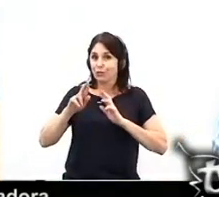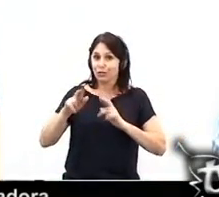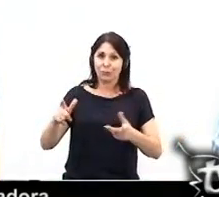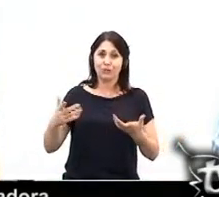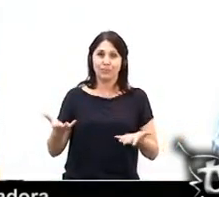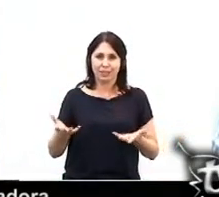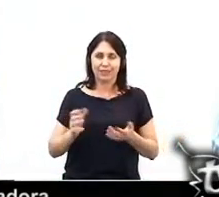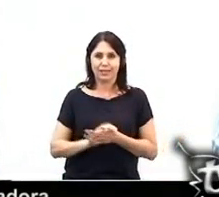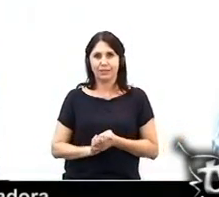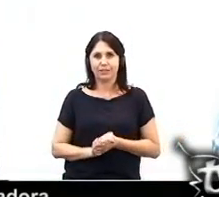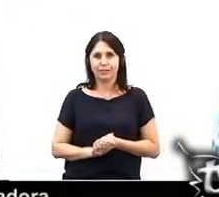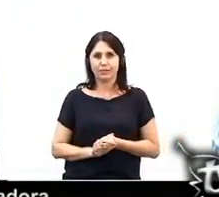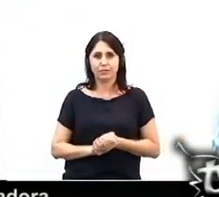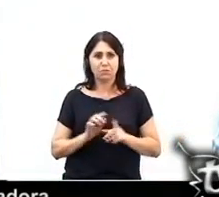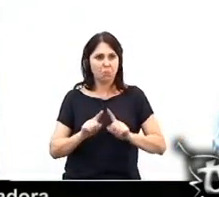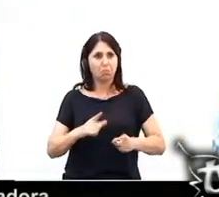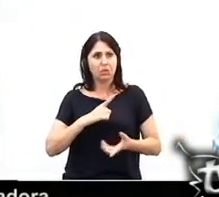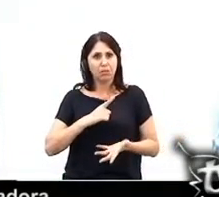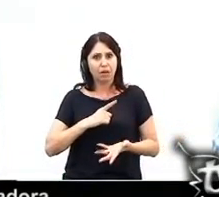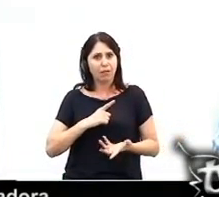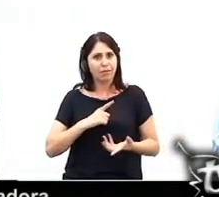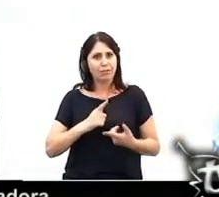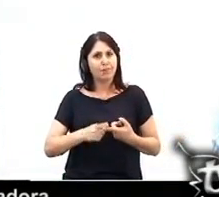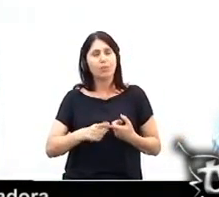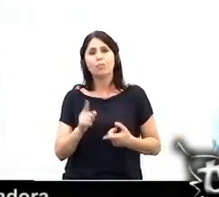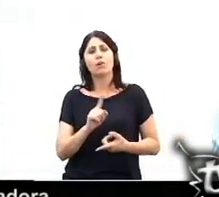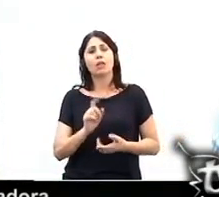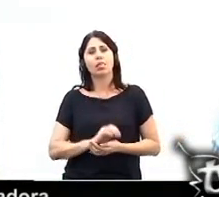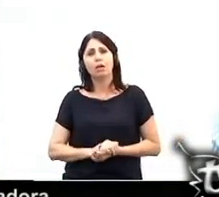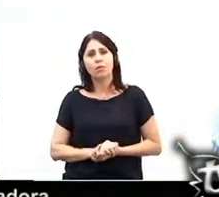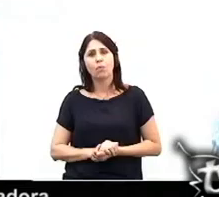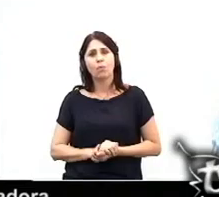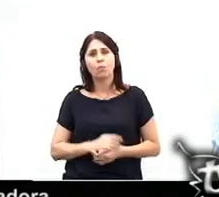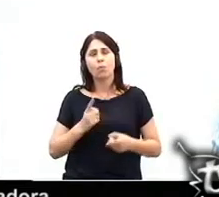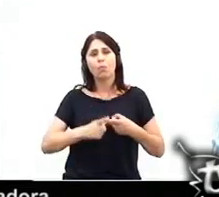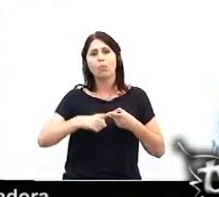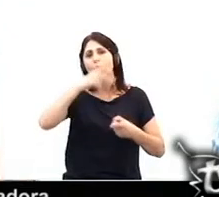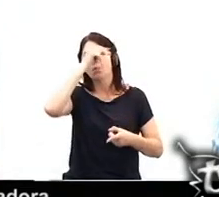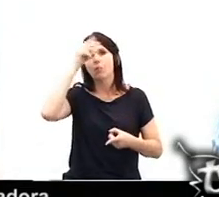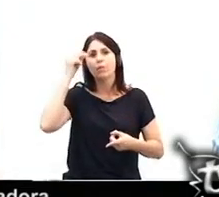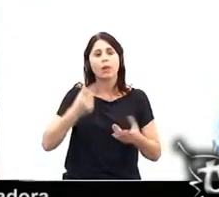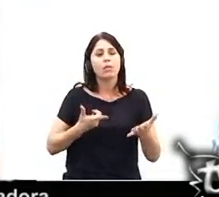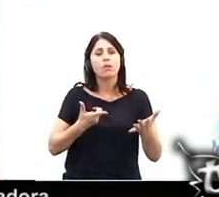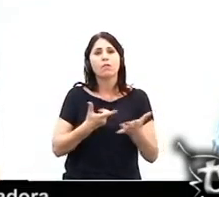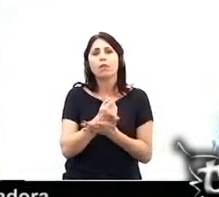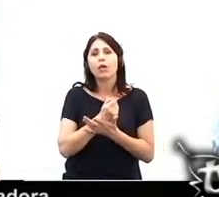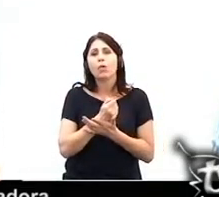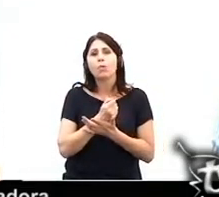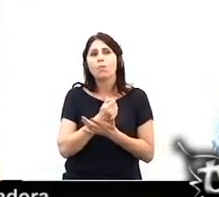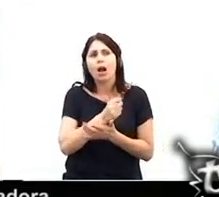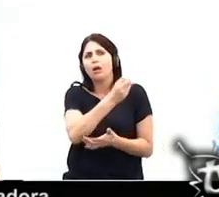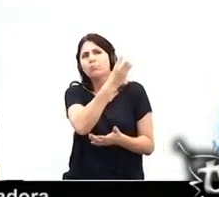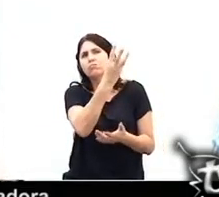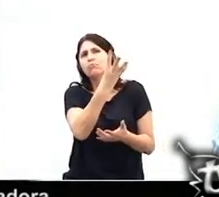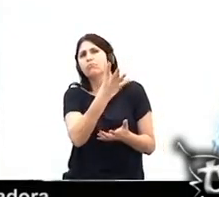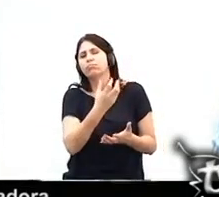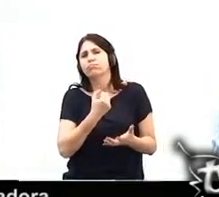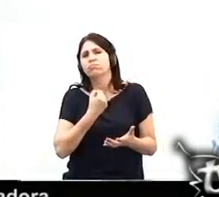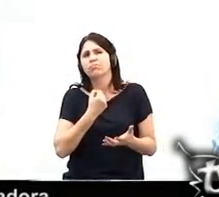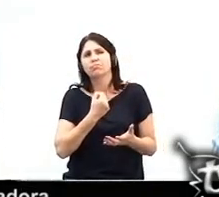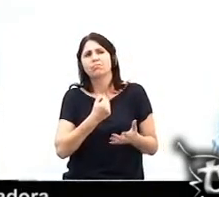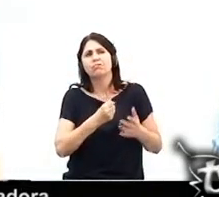uma condição diferente da tida normal, não é?